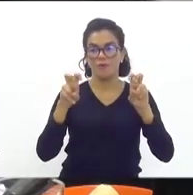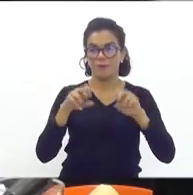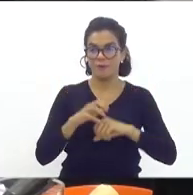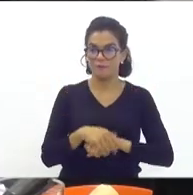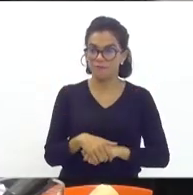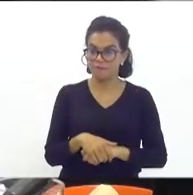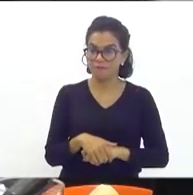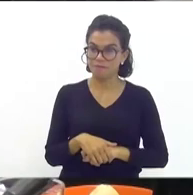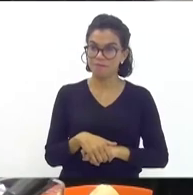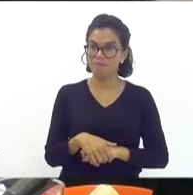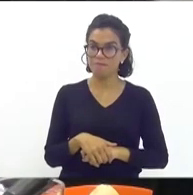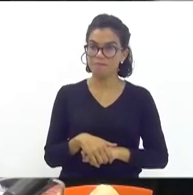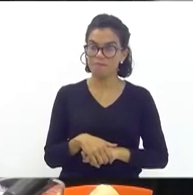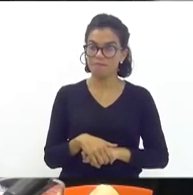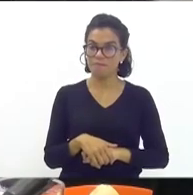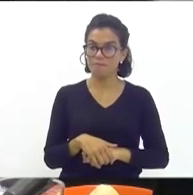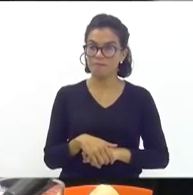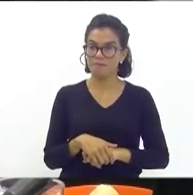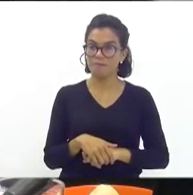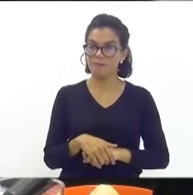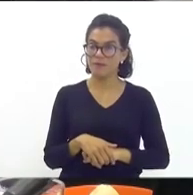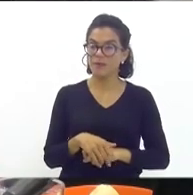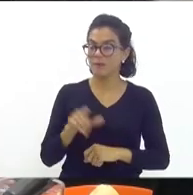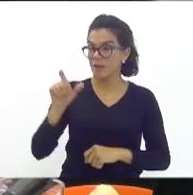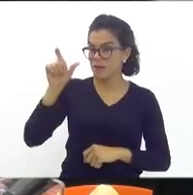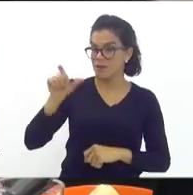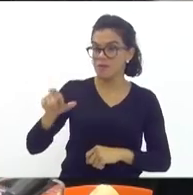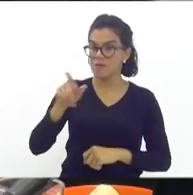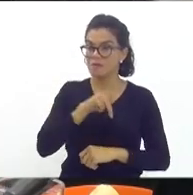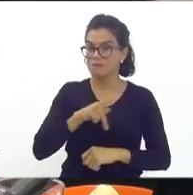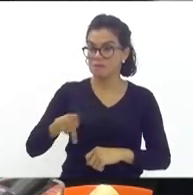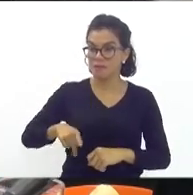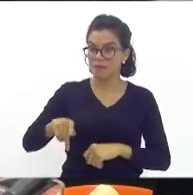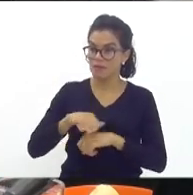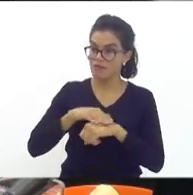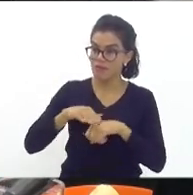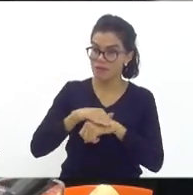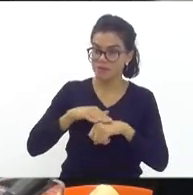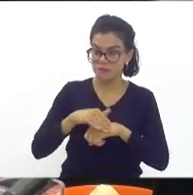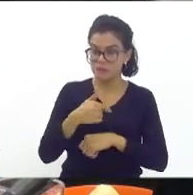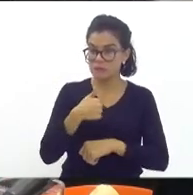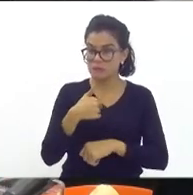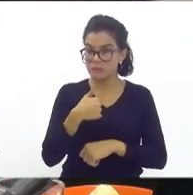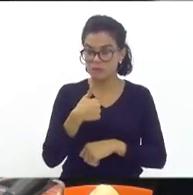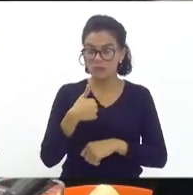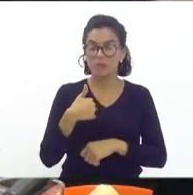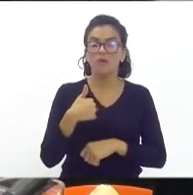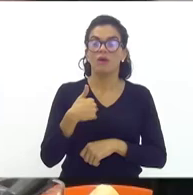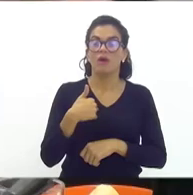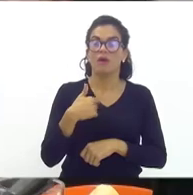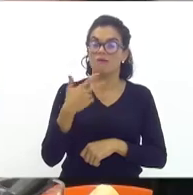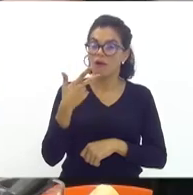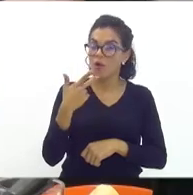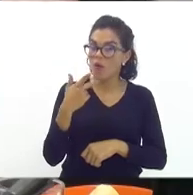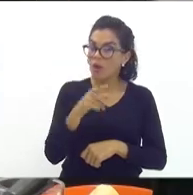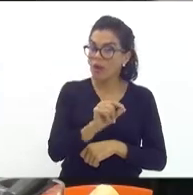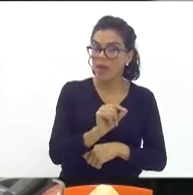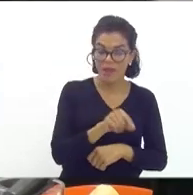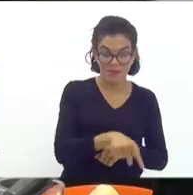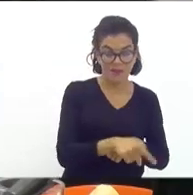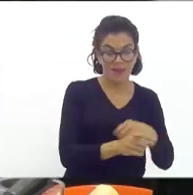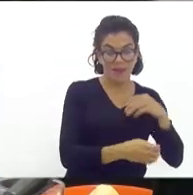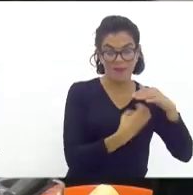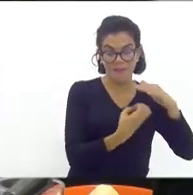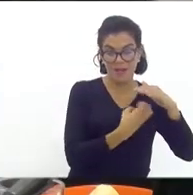tá falando aqui comigo sobre essa questão acho que isso daí parte da concessionária não